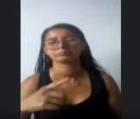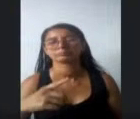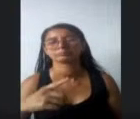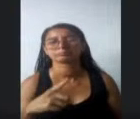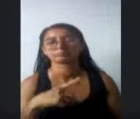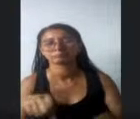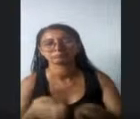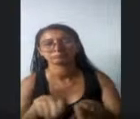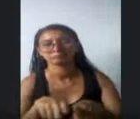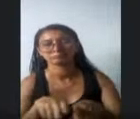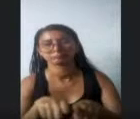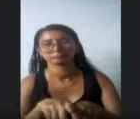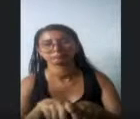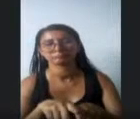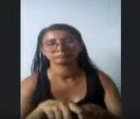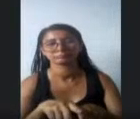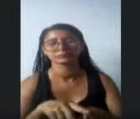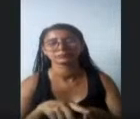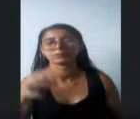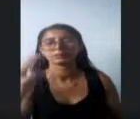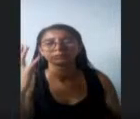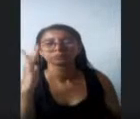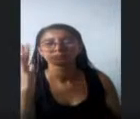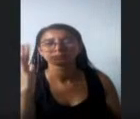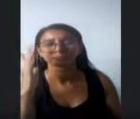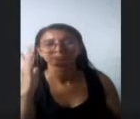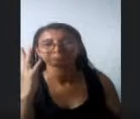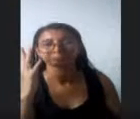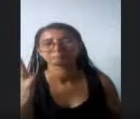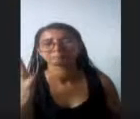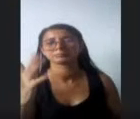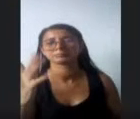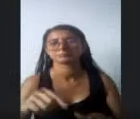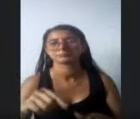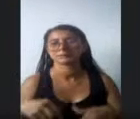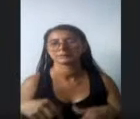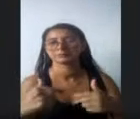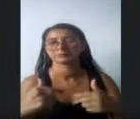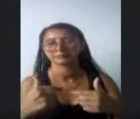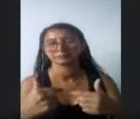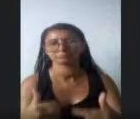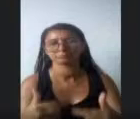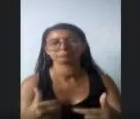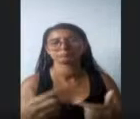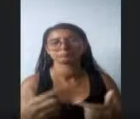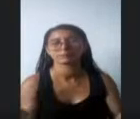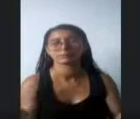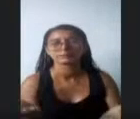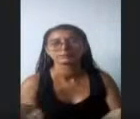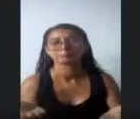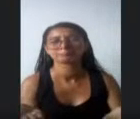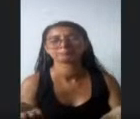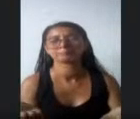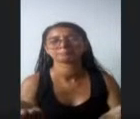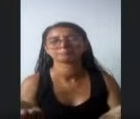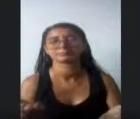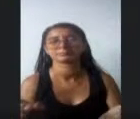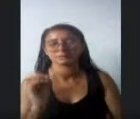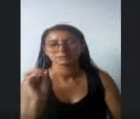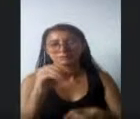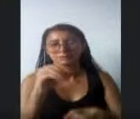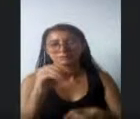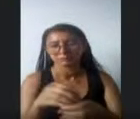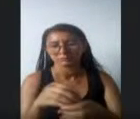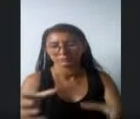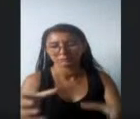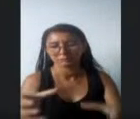reflexões do espaço da gestão que Kécio trouxe, né? Como é desafiador a gente poder motivar que seja dentro de uma equipe conseguir